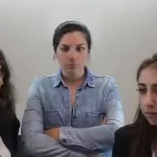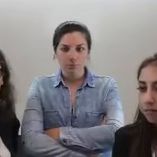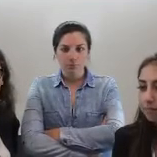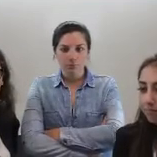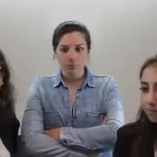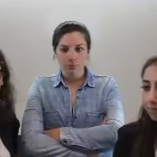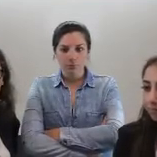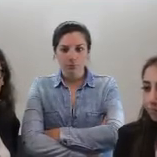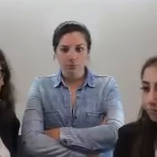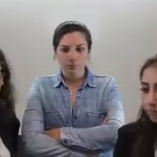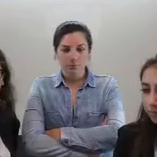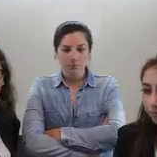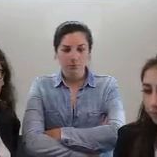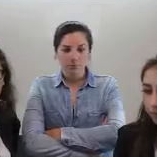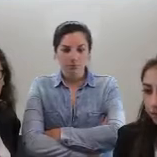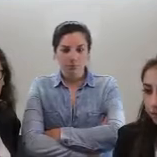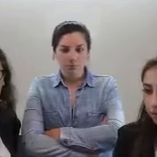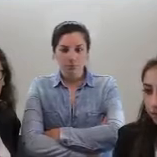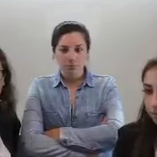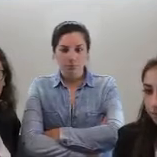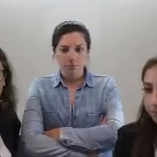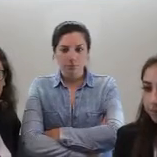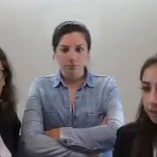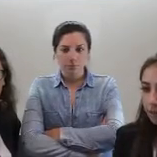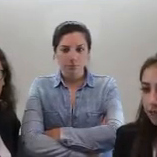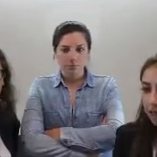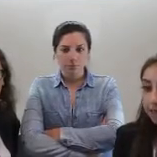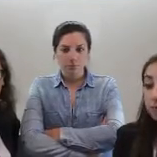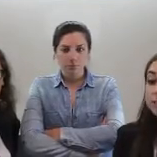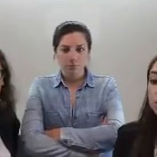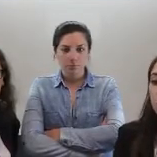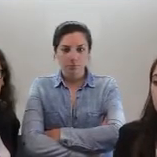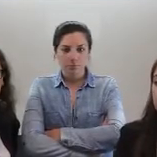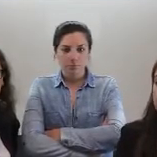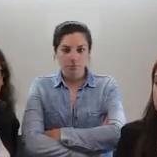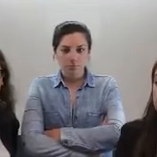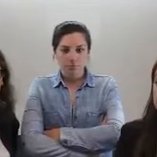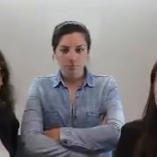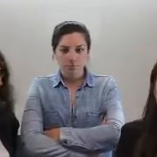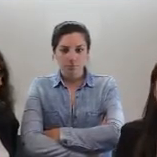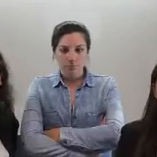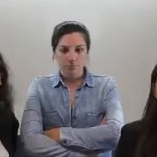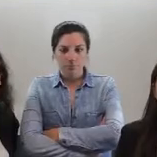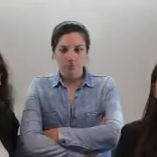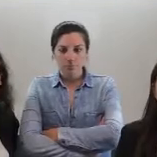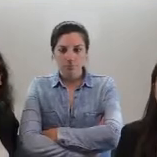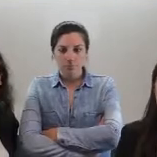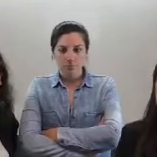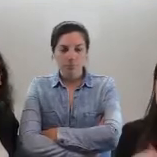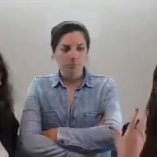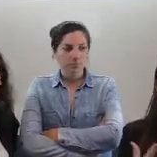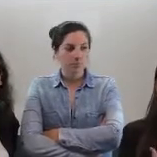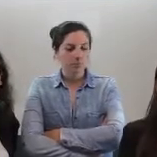Esse aqui é acesso restrito. Deixa eu pegar um aberto. É esse aqui, né? Tem uns que, como eu comentei, gente, que às vezes tem artigos que vocês